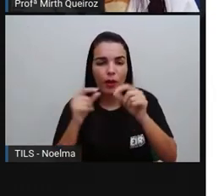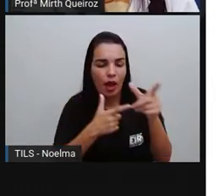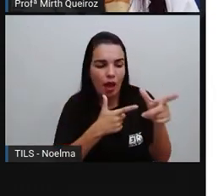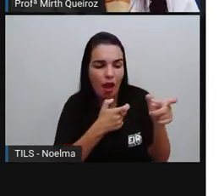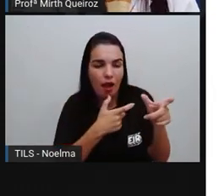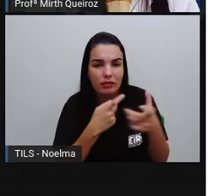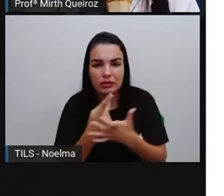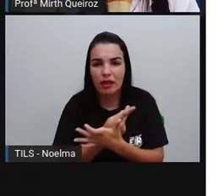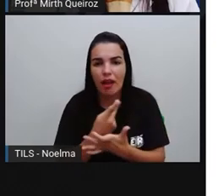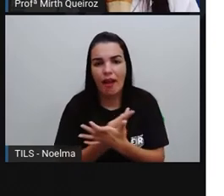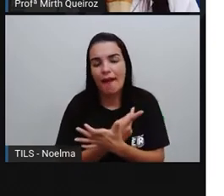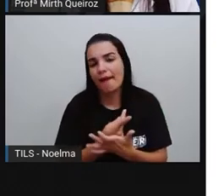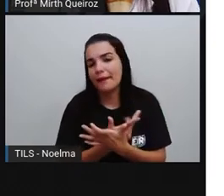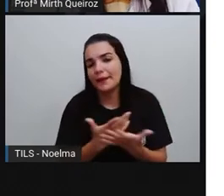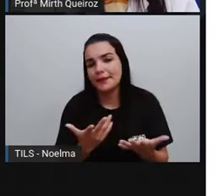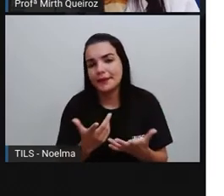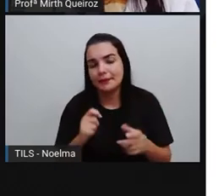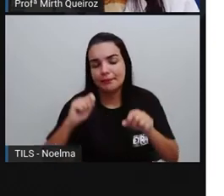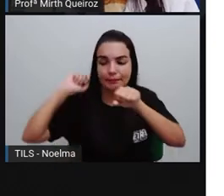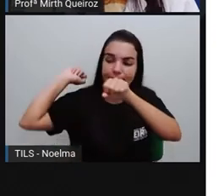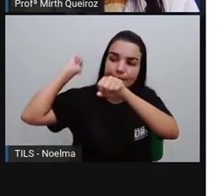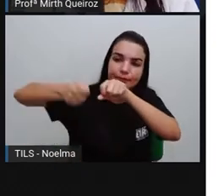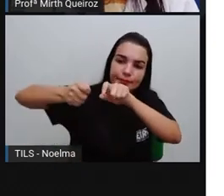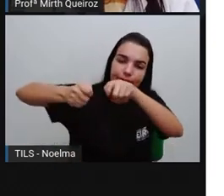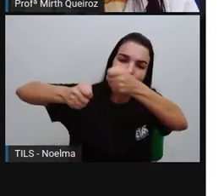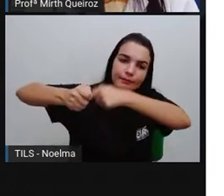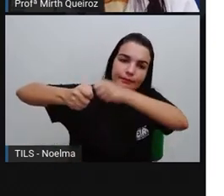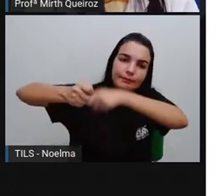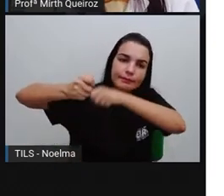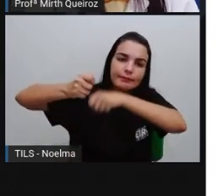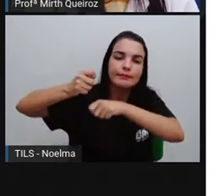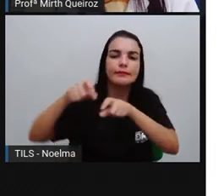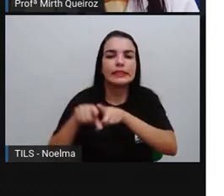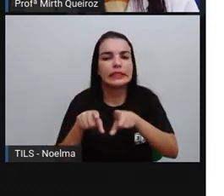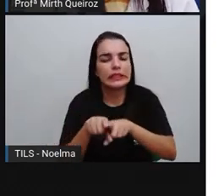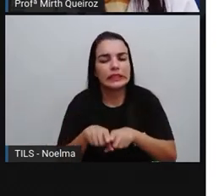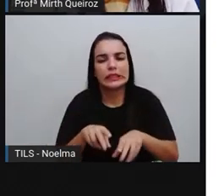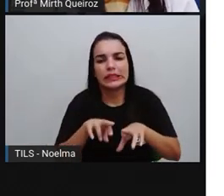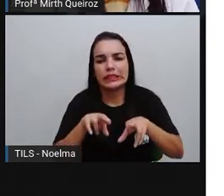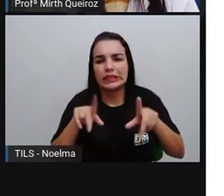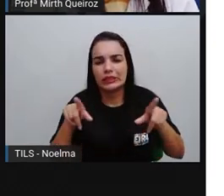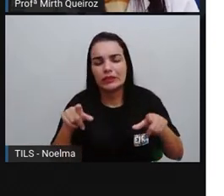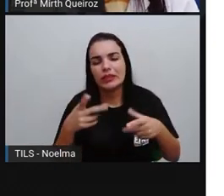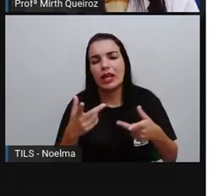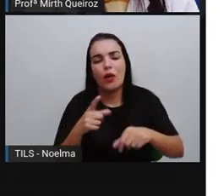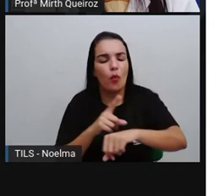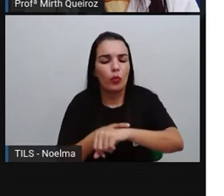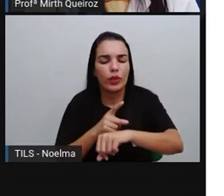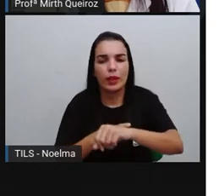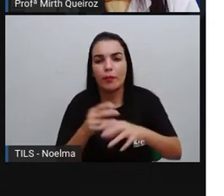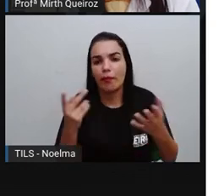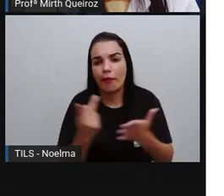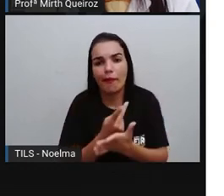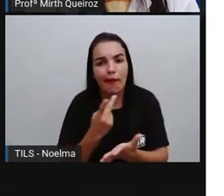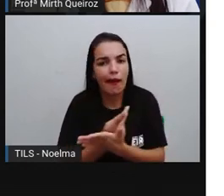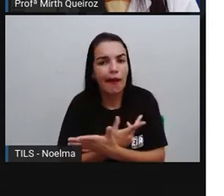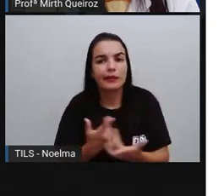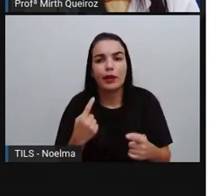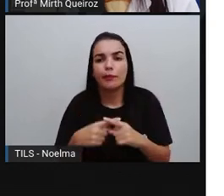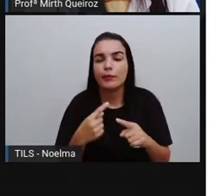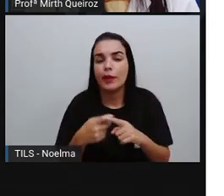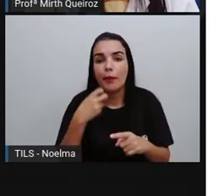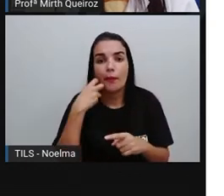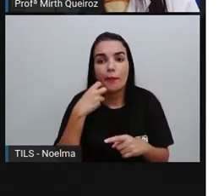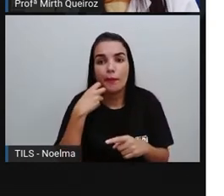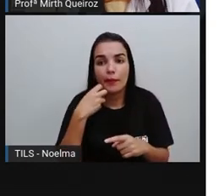né? A pesca também de forma exagerada, fora de época também, porque os peixes precisam